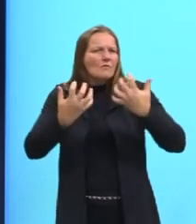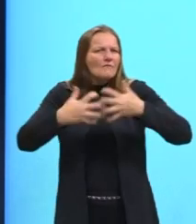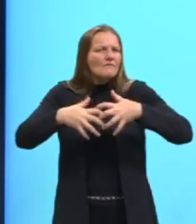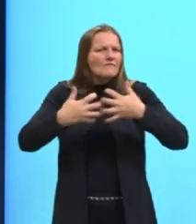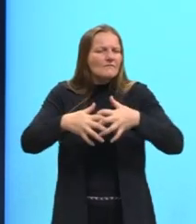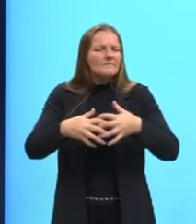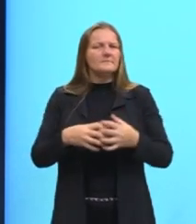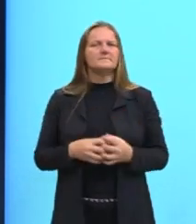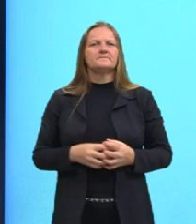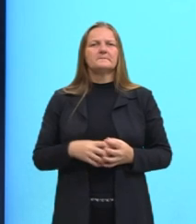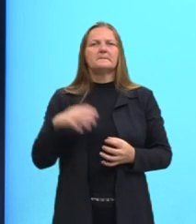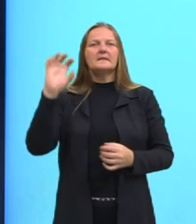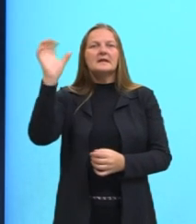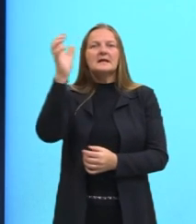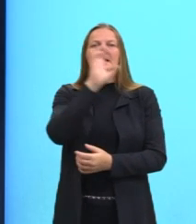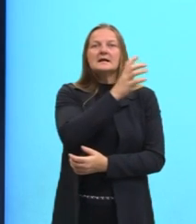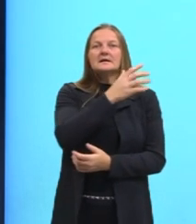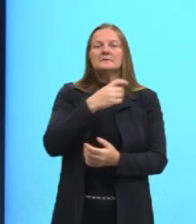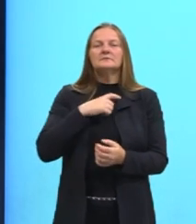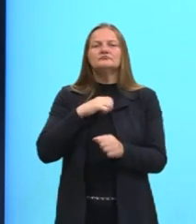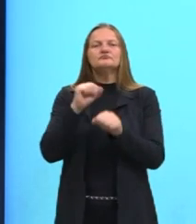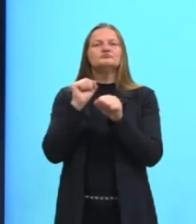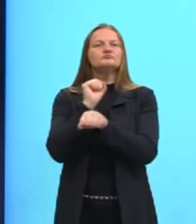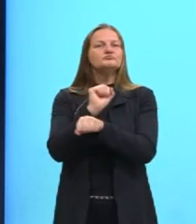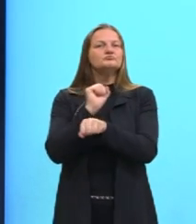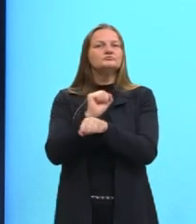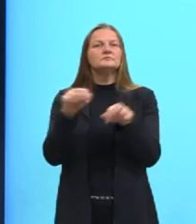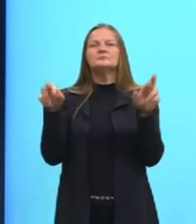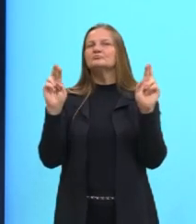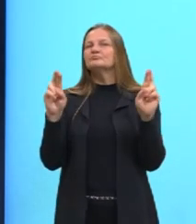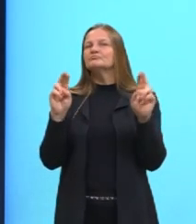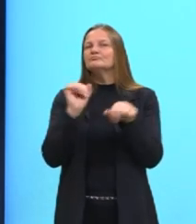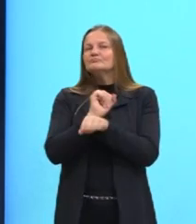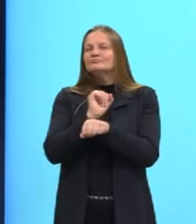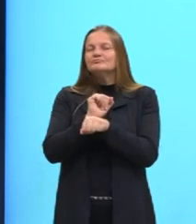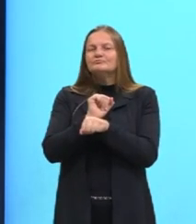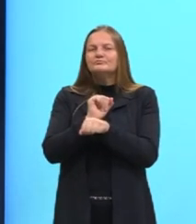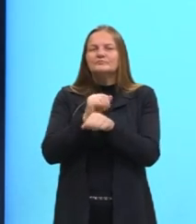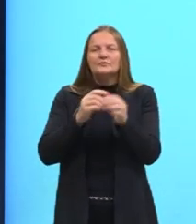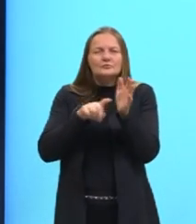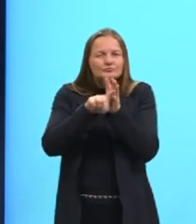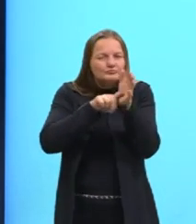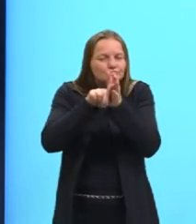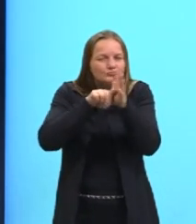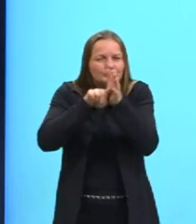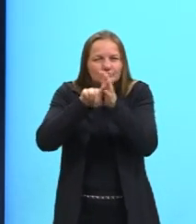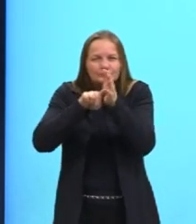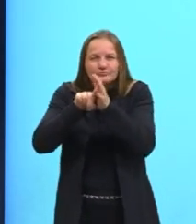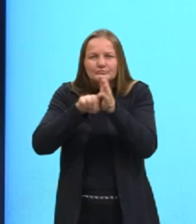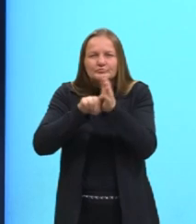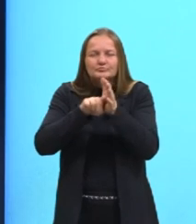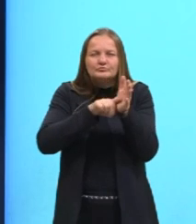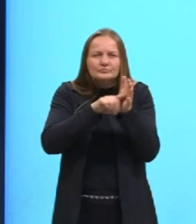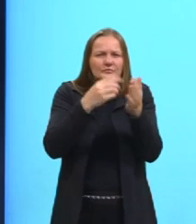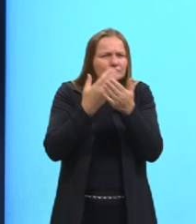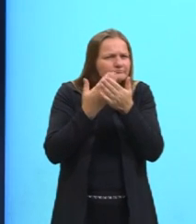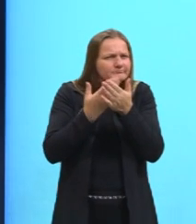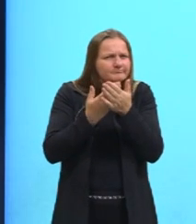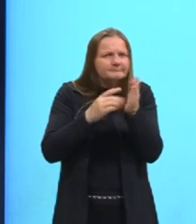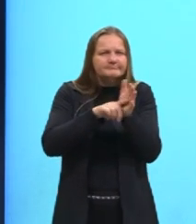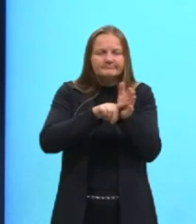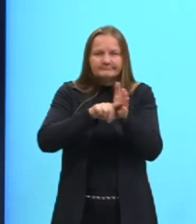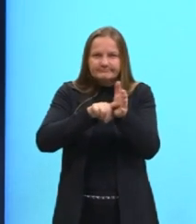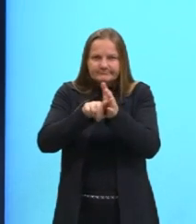clima é o que se espera tá a gurizada o clima se faz ali uma um estudo durante